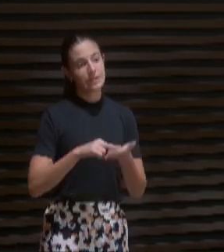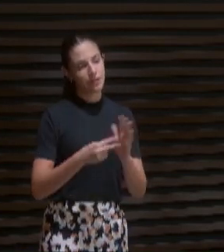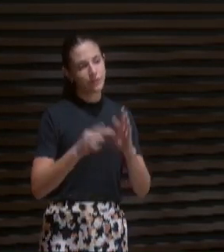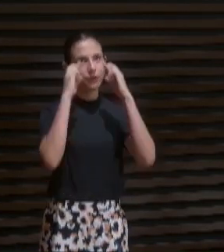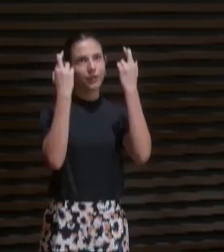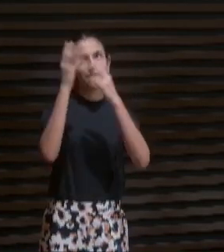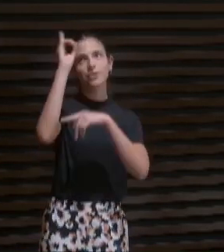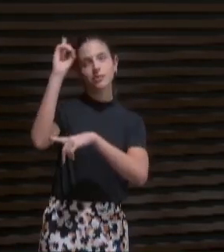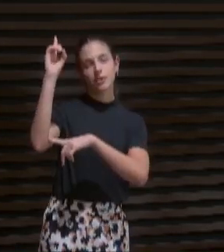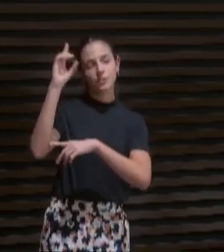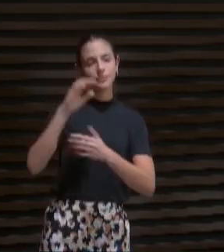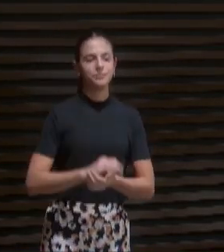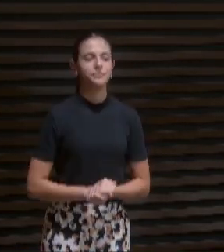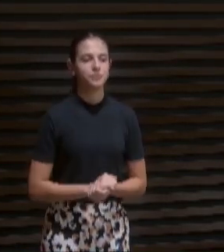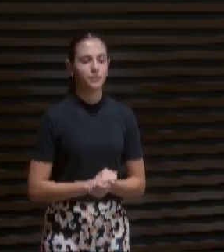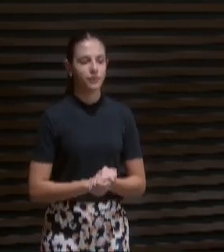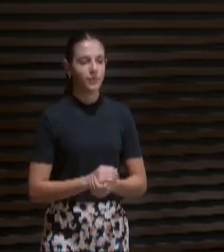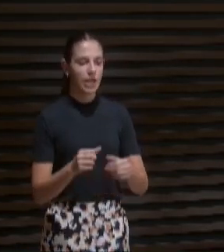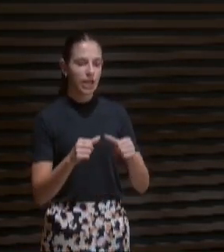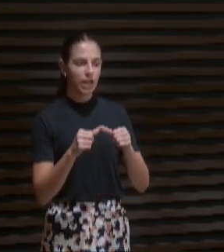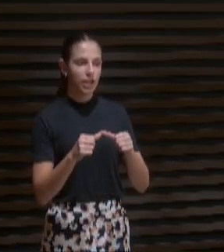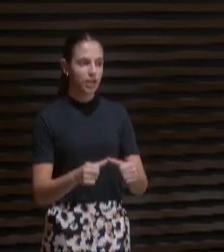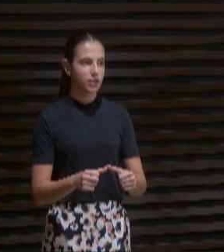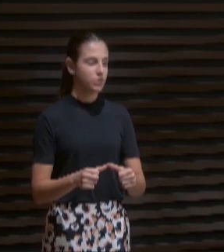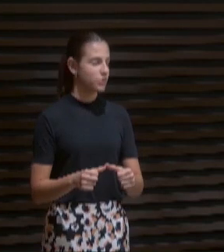Isso aqui é o fechar